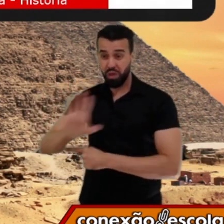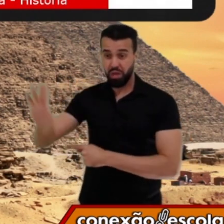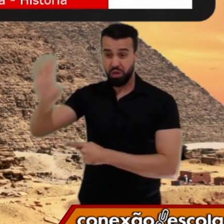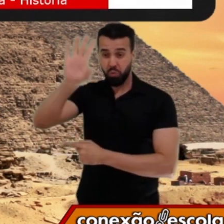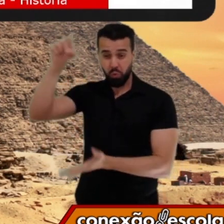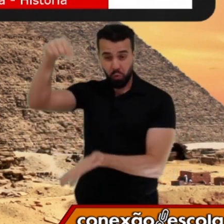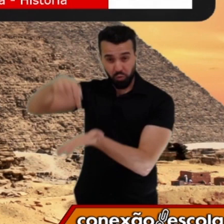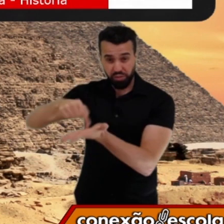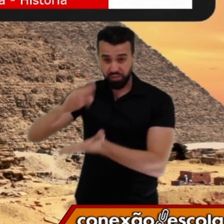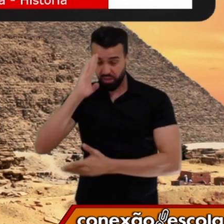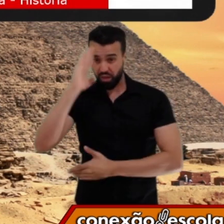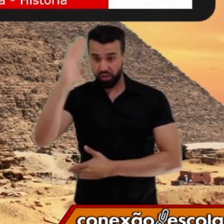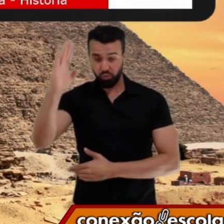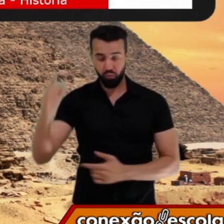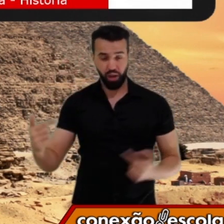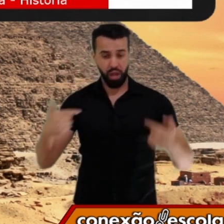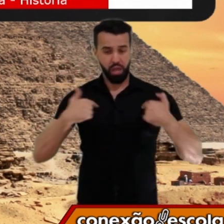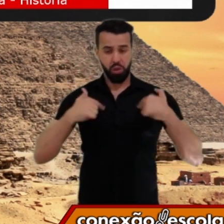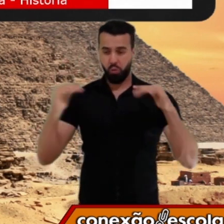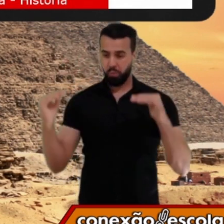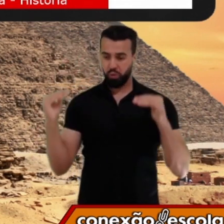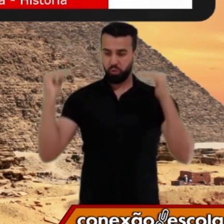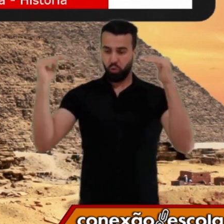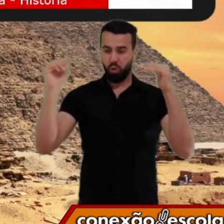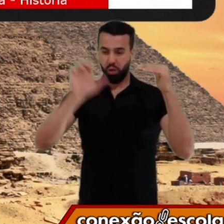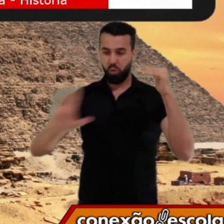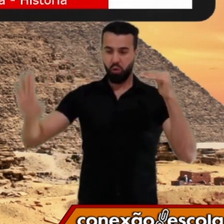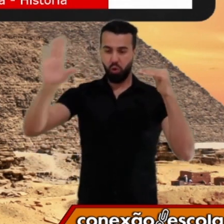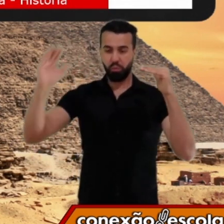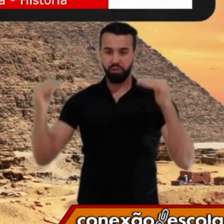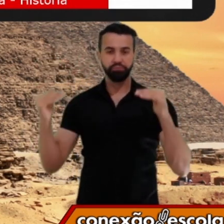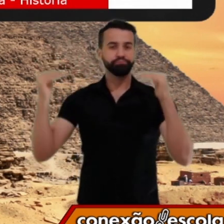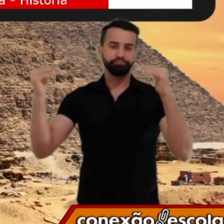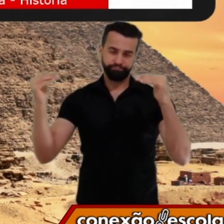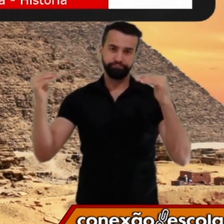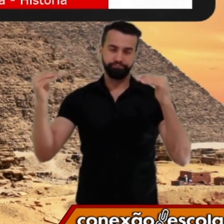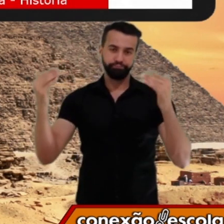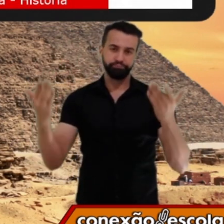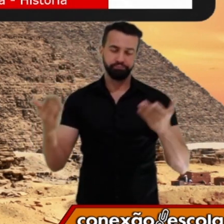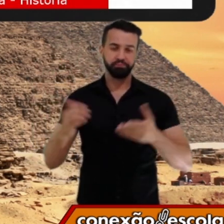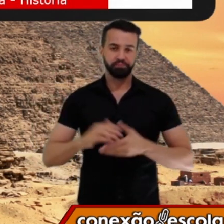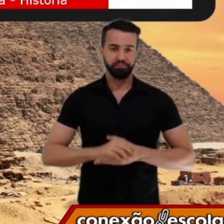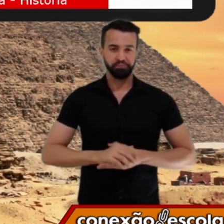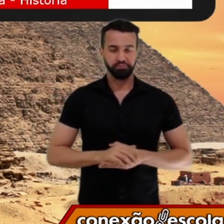etnocentrismo também, do que eu sou mais importante do que o outro nessa perspectiva.